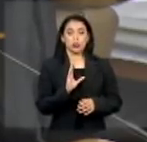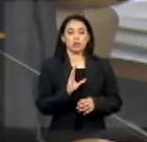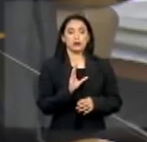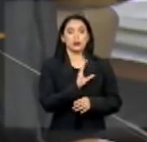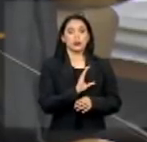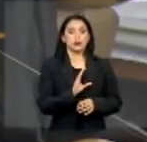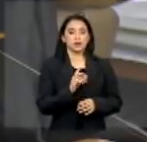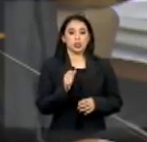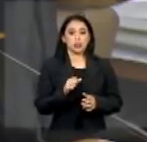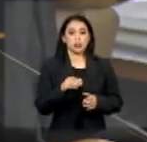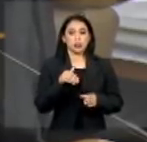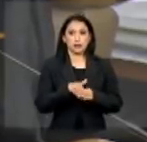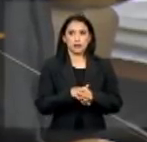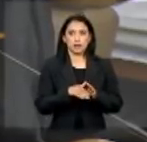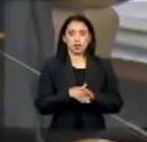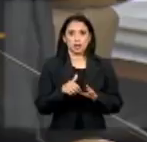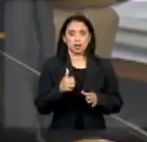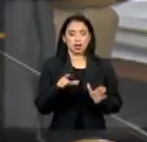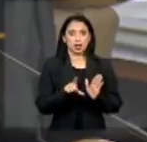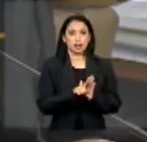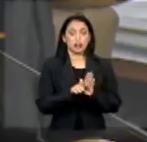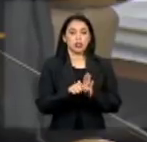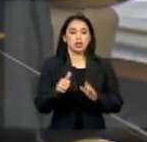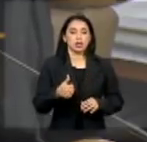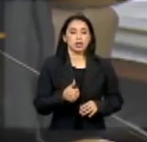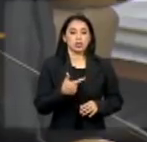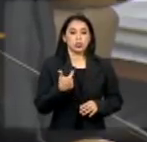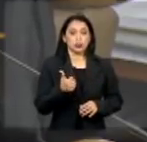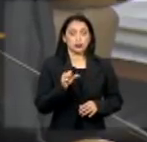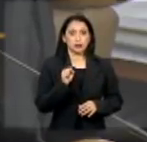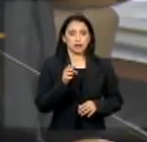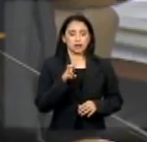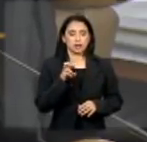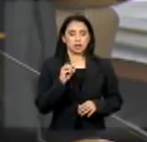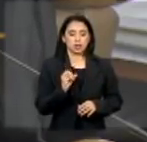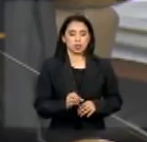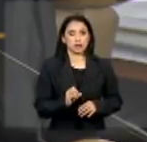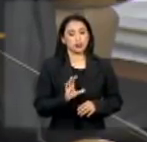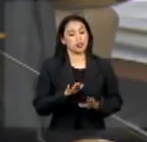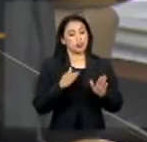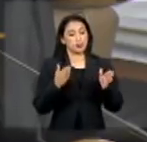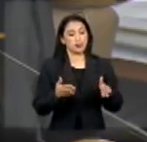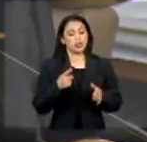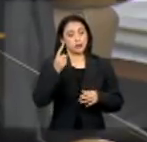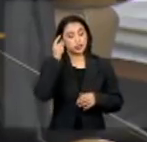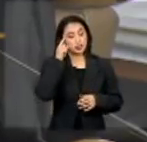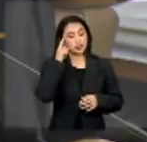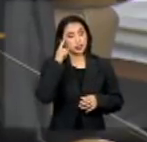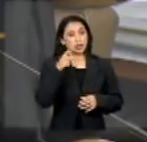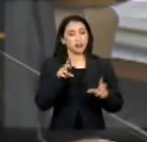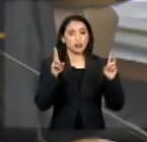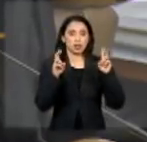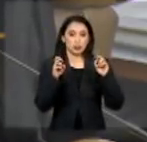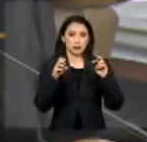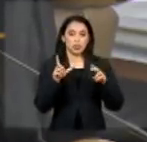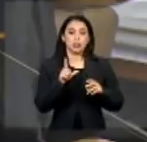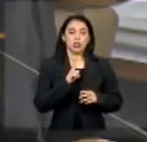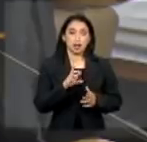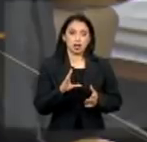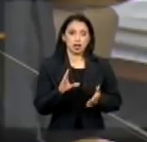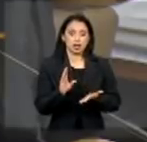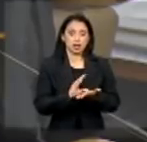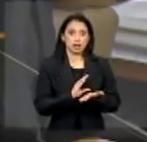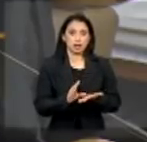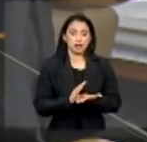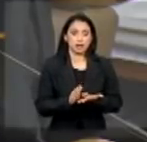12 850 embora reconheço que a matéria recebeu tratamento o cid